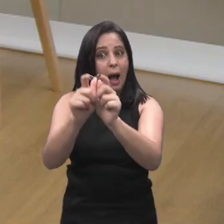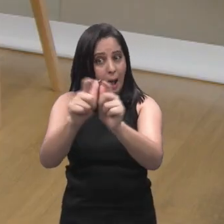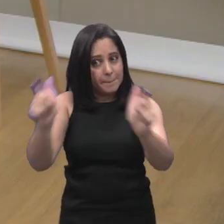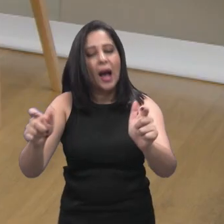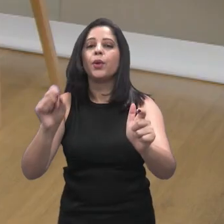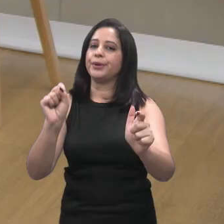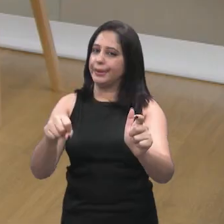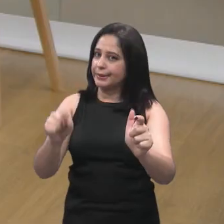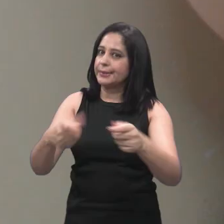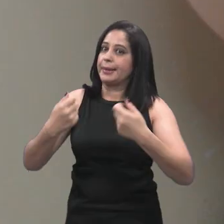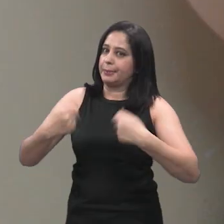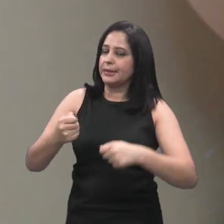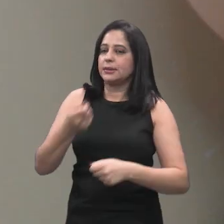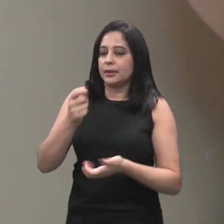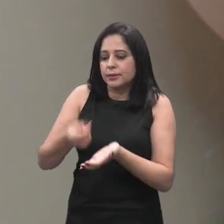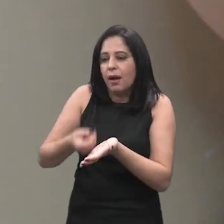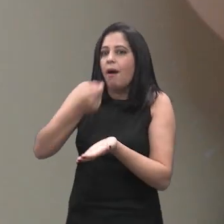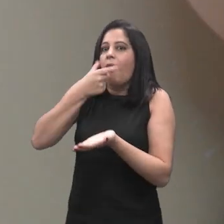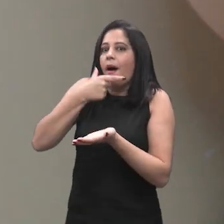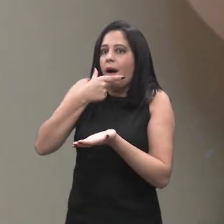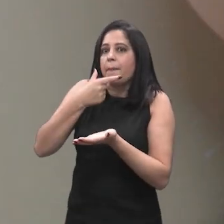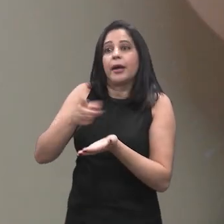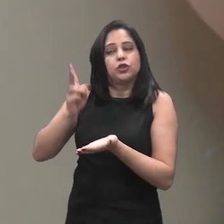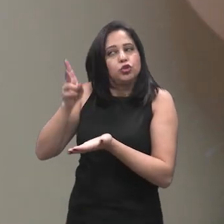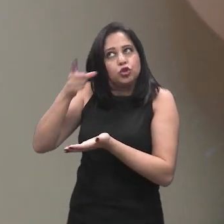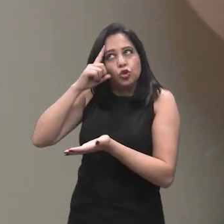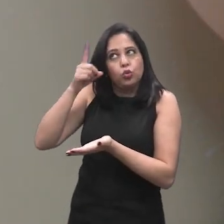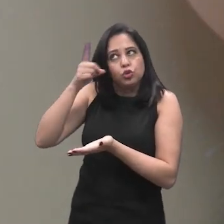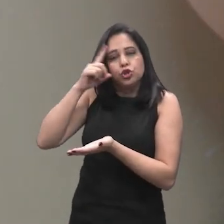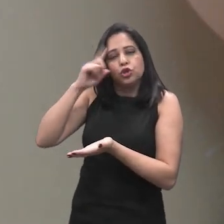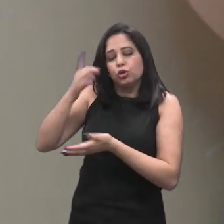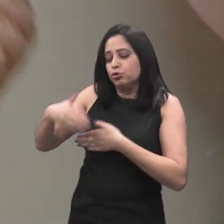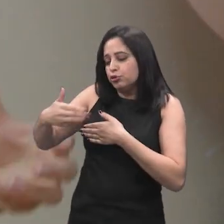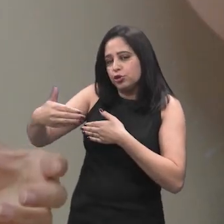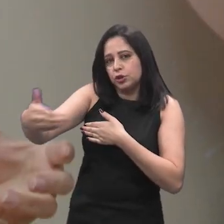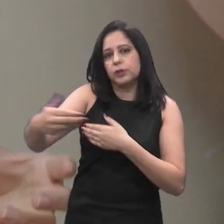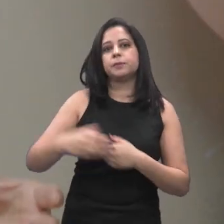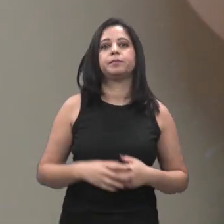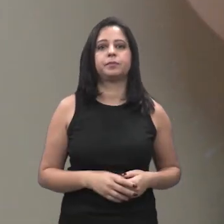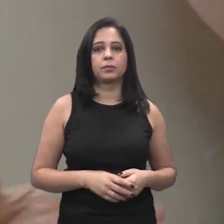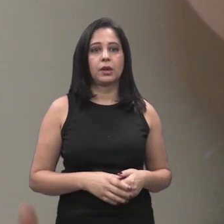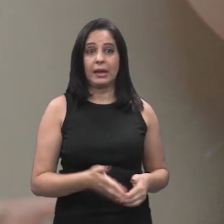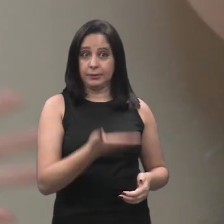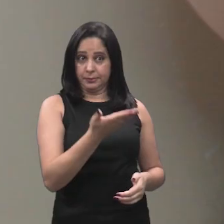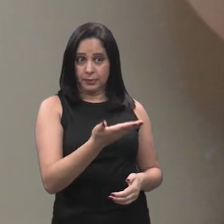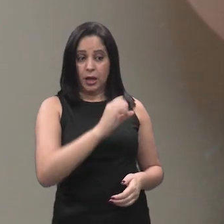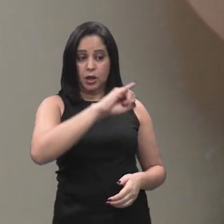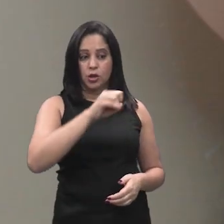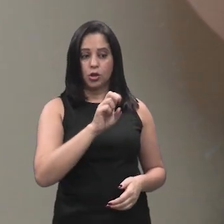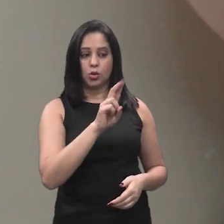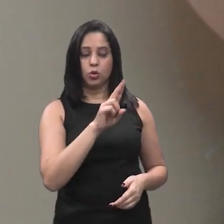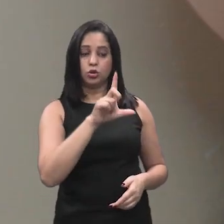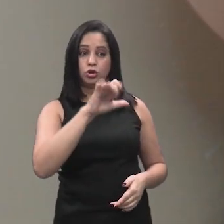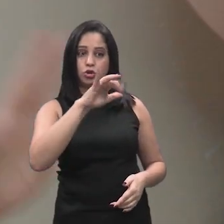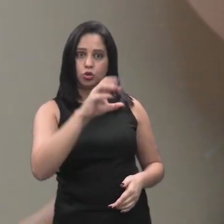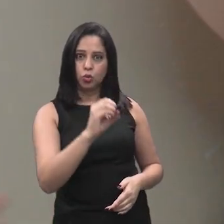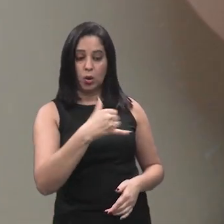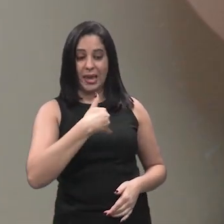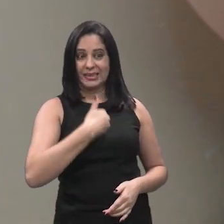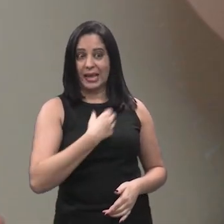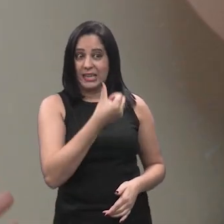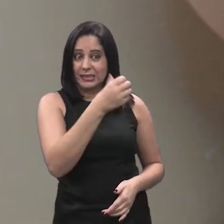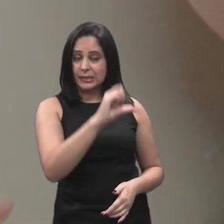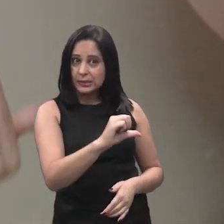também contribui, né? A gente viu no caso, o seu Júlio tem 69 anos. É mais comum pacientes mais velhos? Sim. Ou